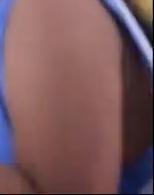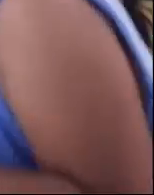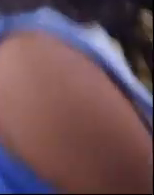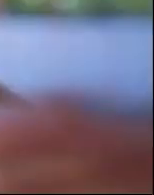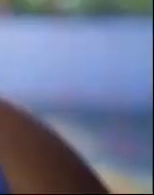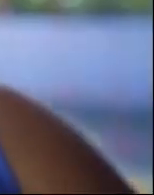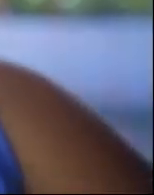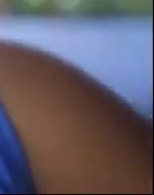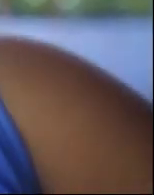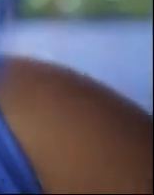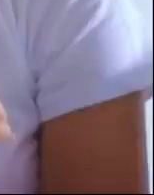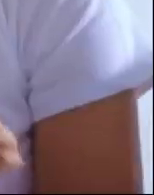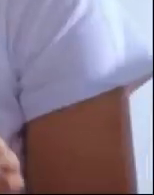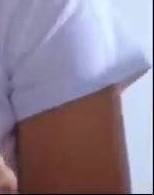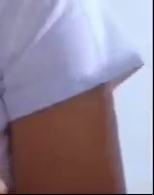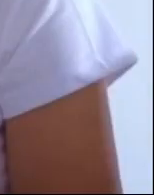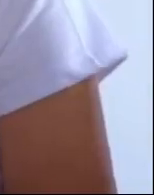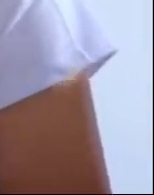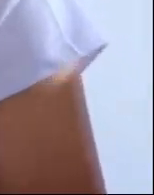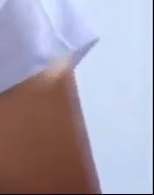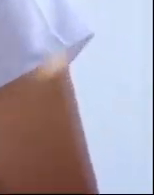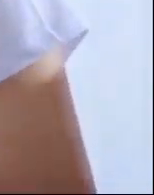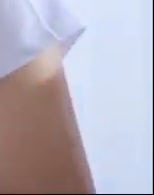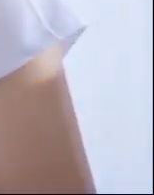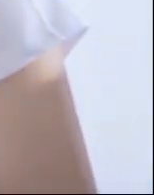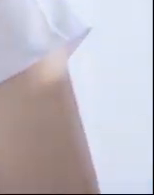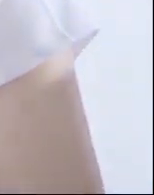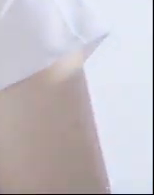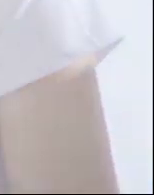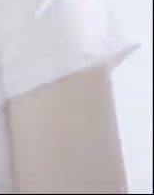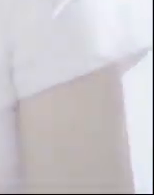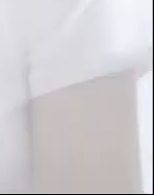É a Prefeitura de Fortaleza cuidando